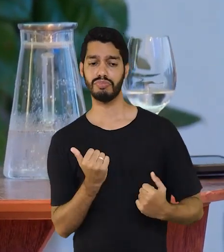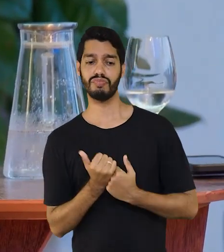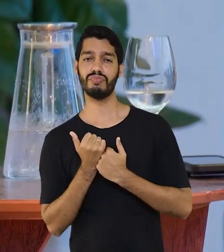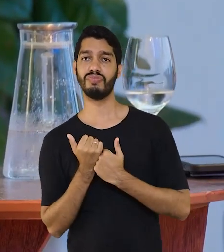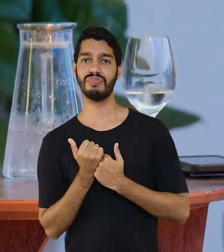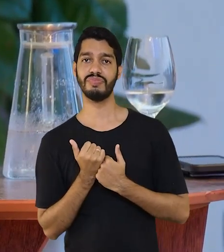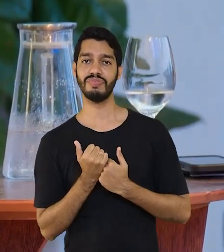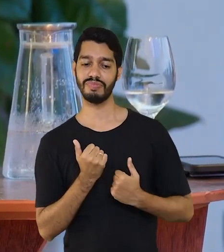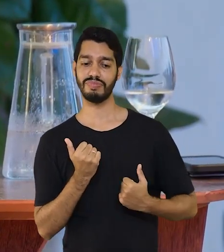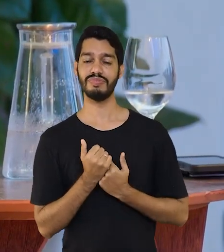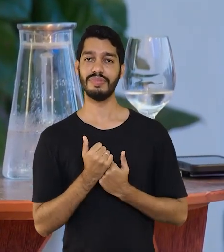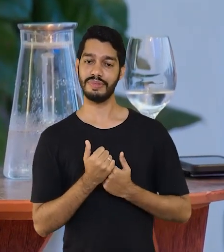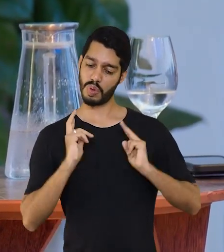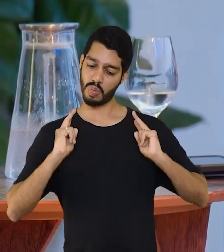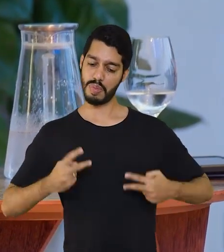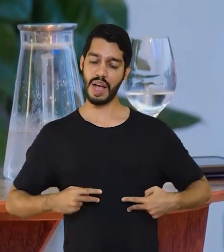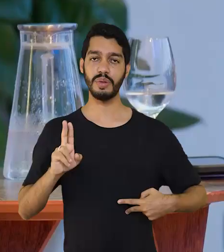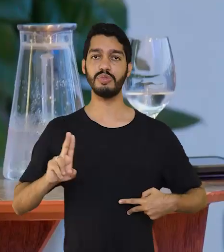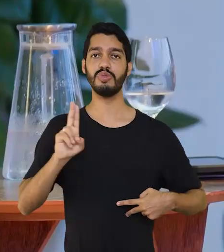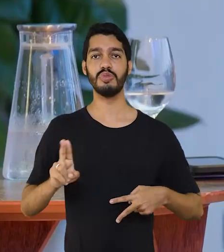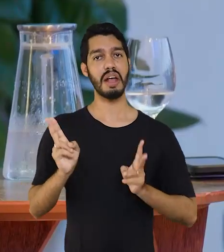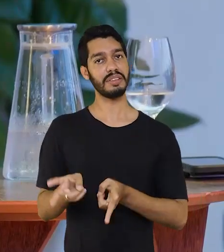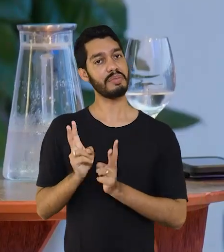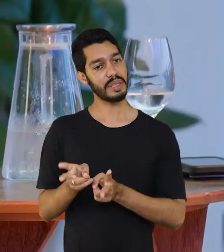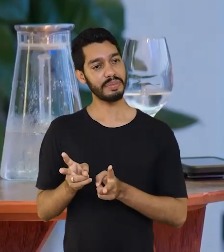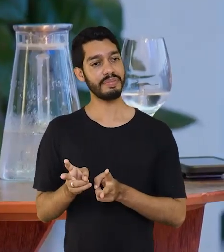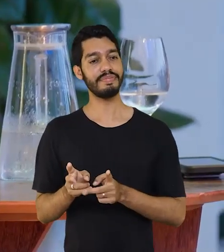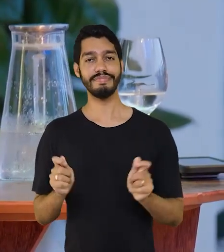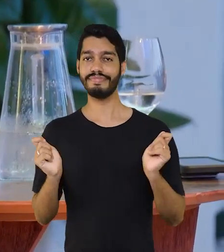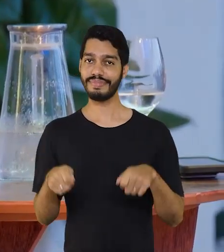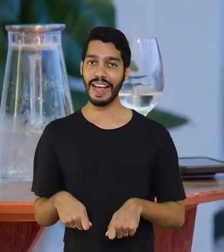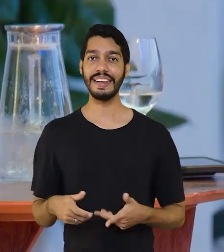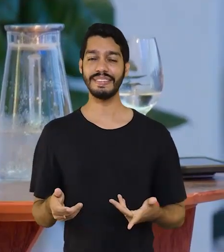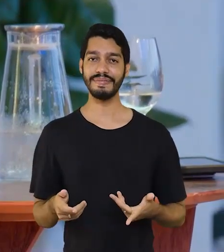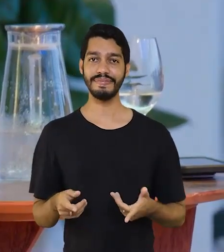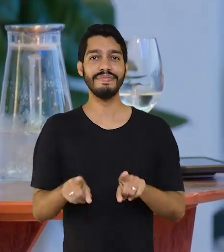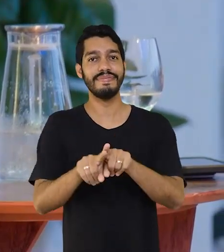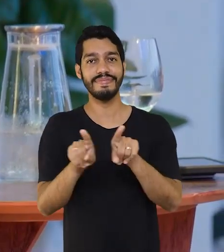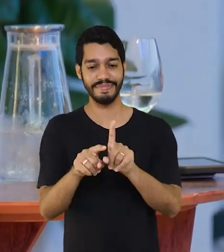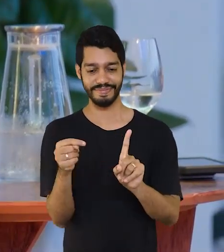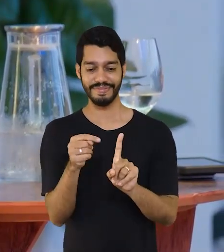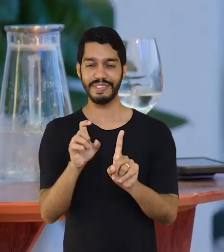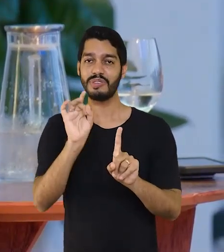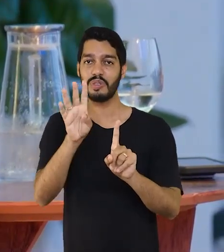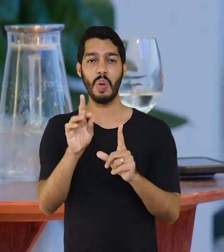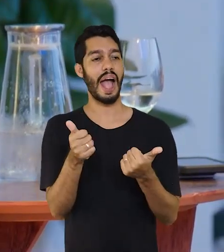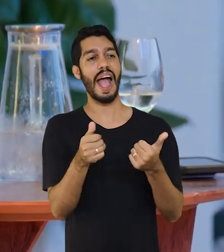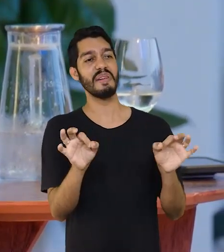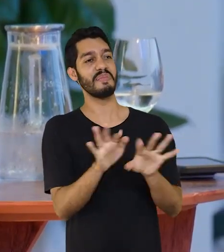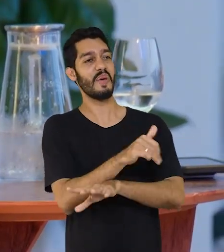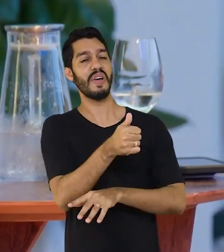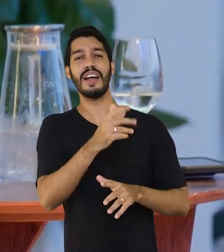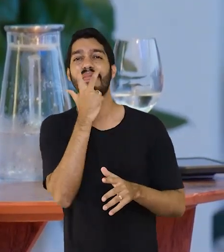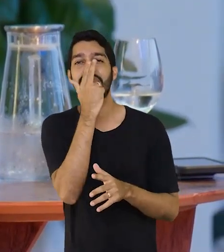uma ferramenta, portanto usada por humanos, com humanos, né? E não como se ela fosse um passe